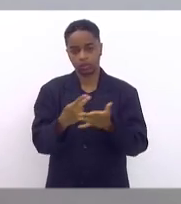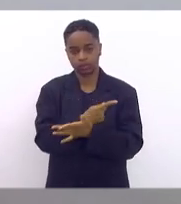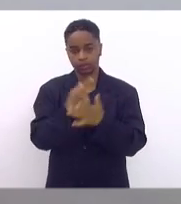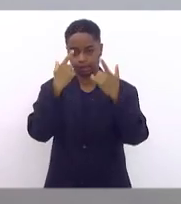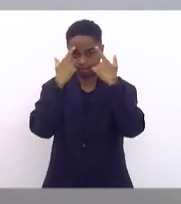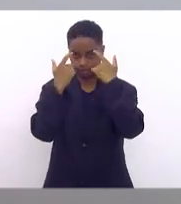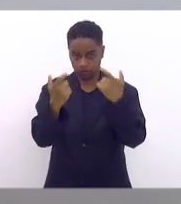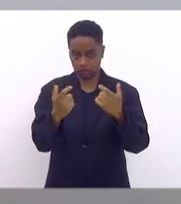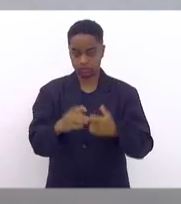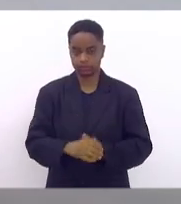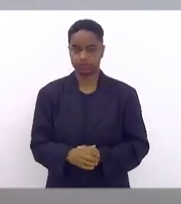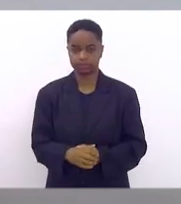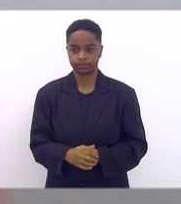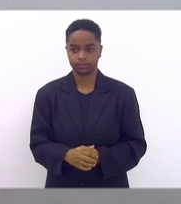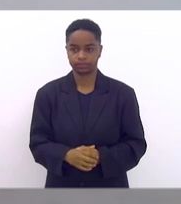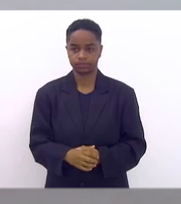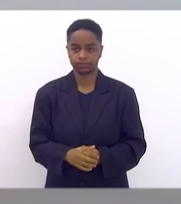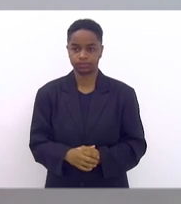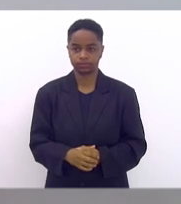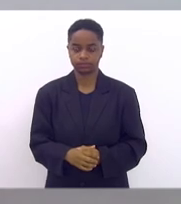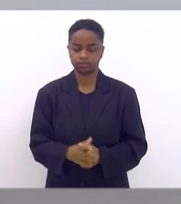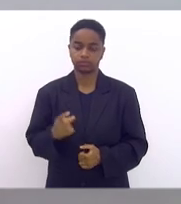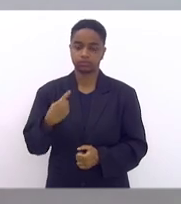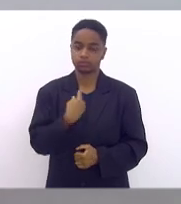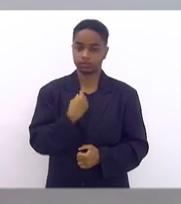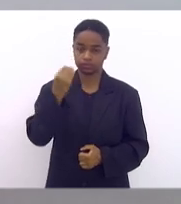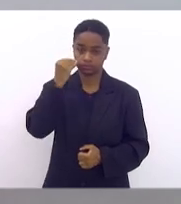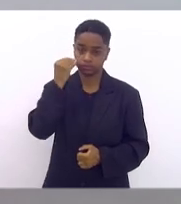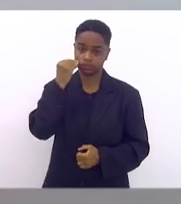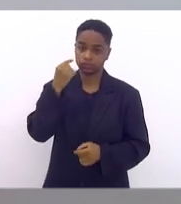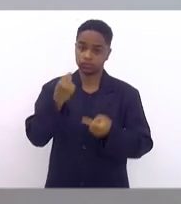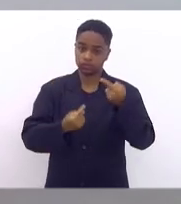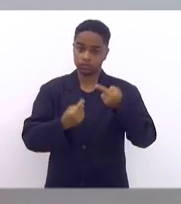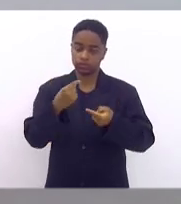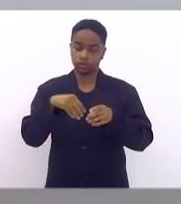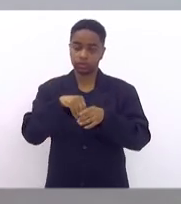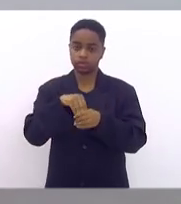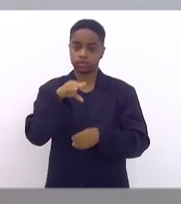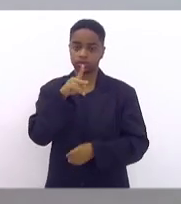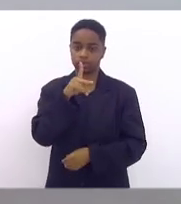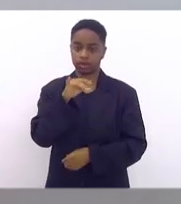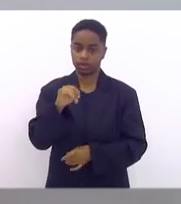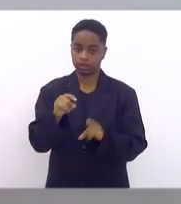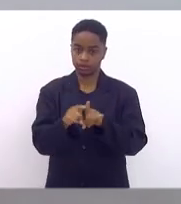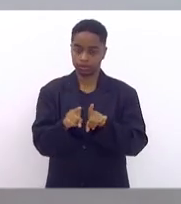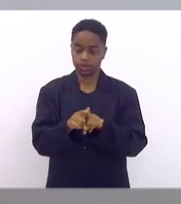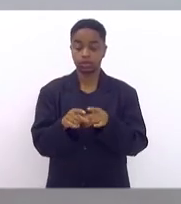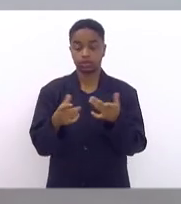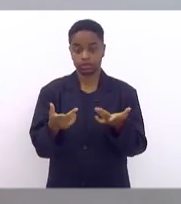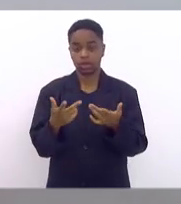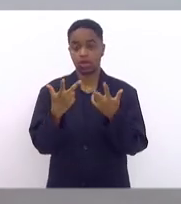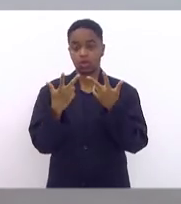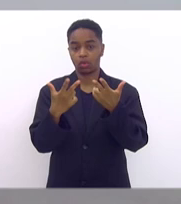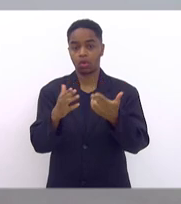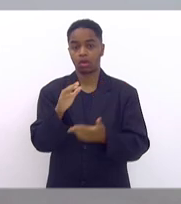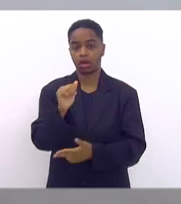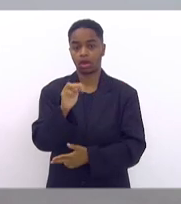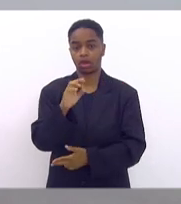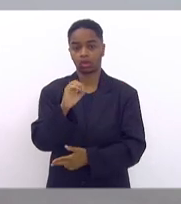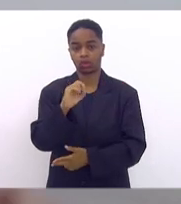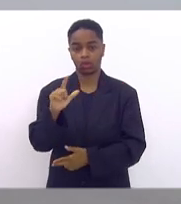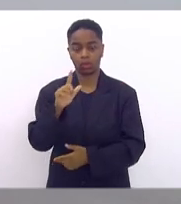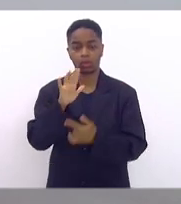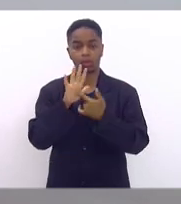violências, que está tratando na CPI também essas violências. E é o que a Carol trouxe para a gente, né? Que